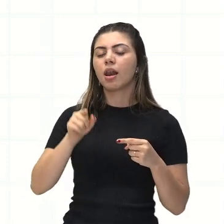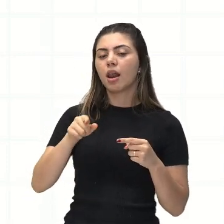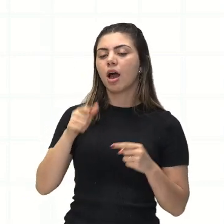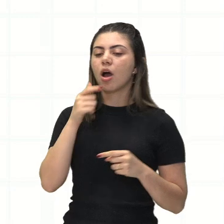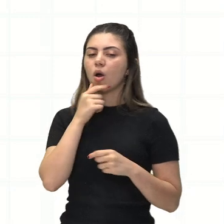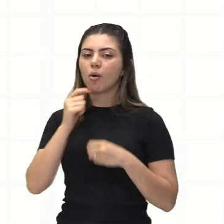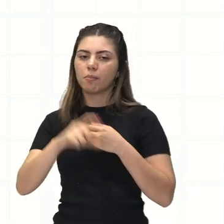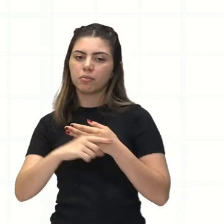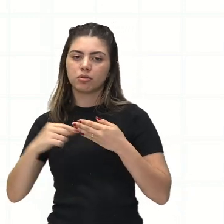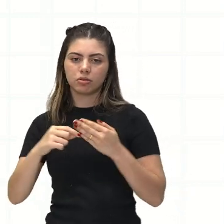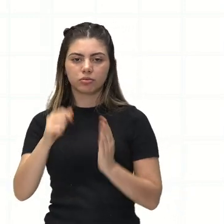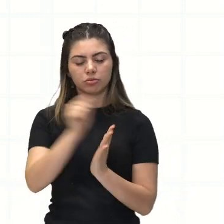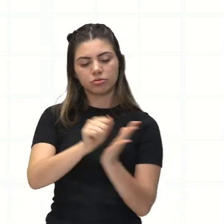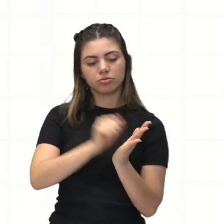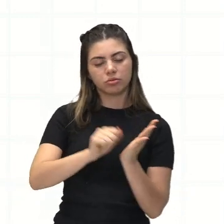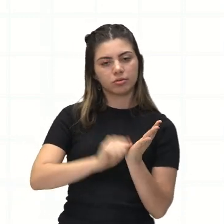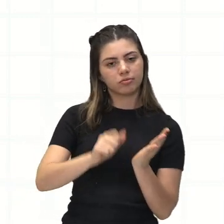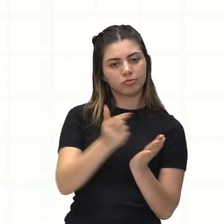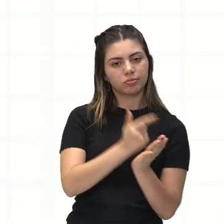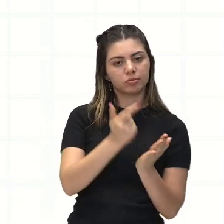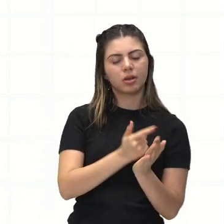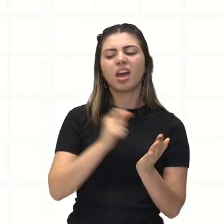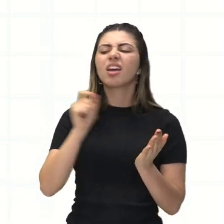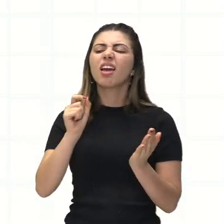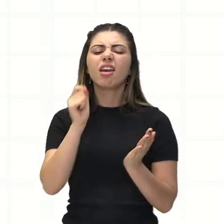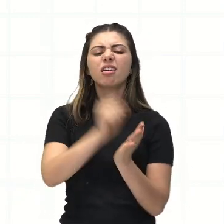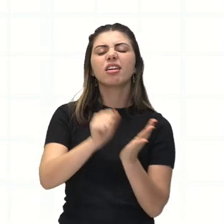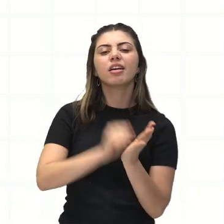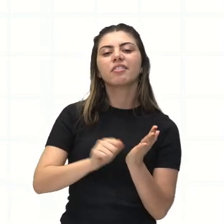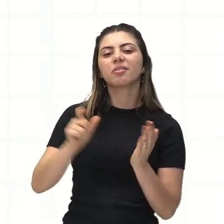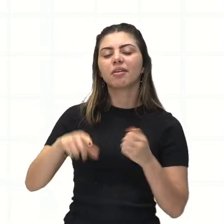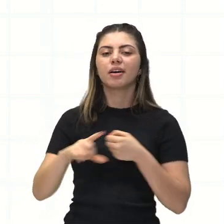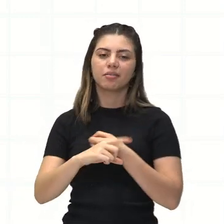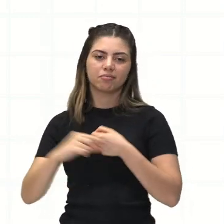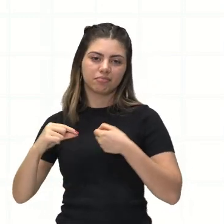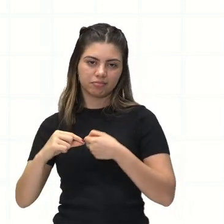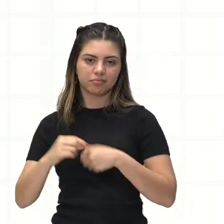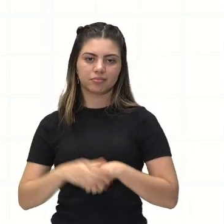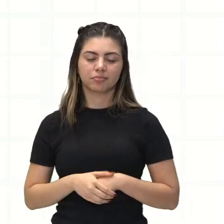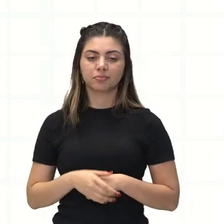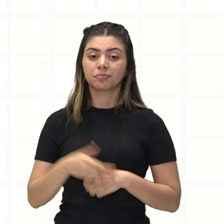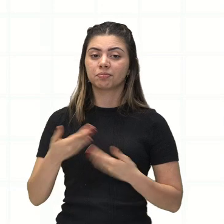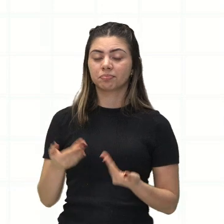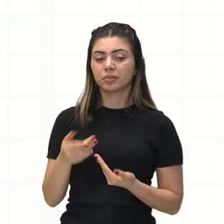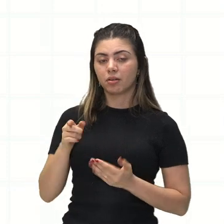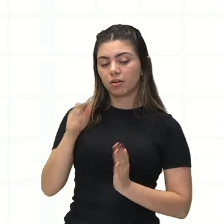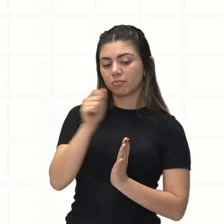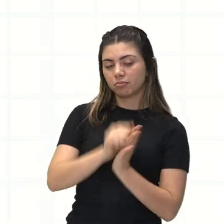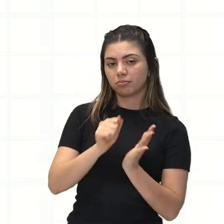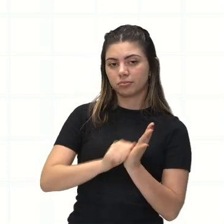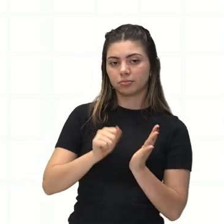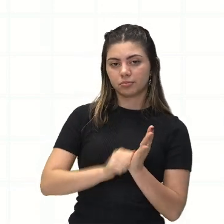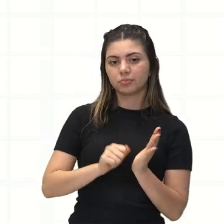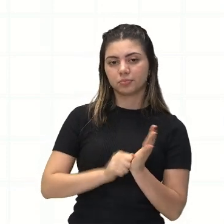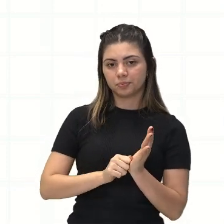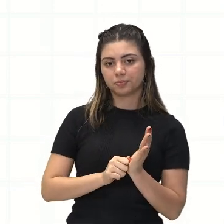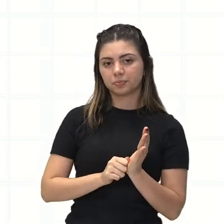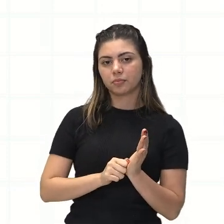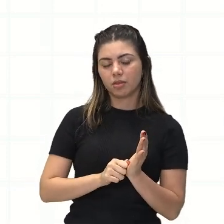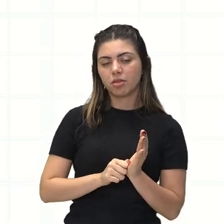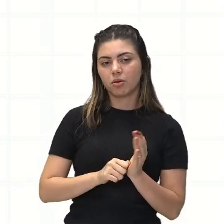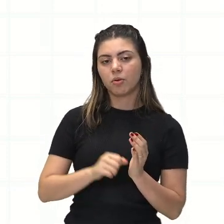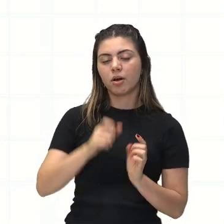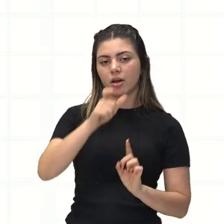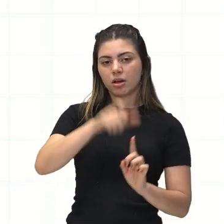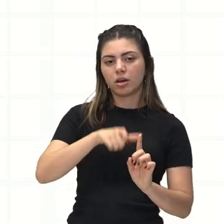escreveu o livro? O escritor, que é o meu sujeito. É ele quem está escrevendo? Sim, então